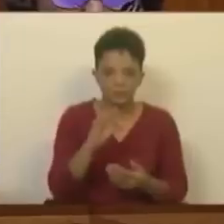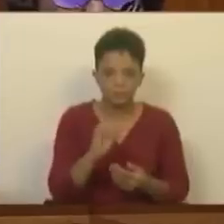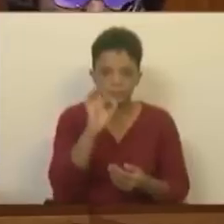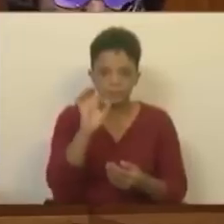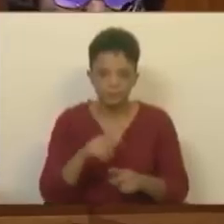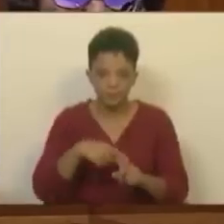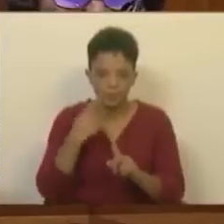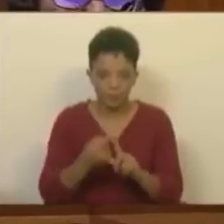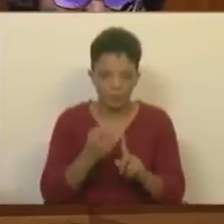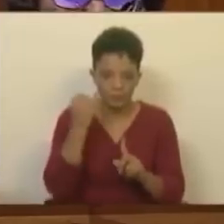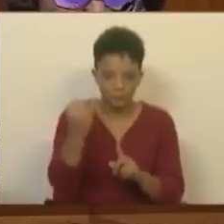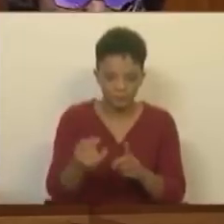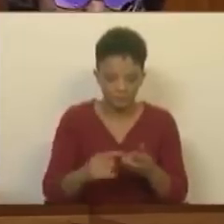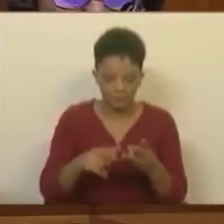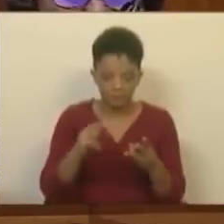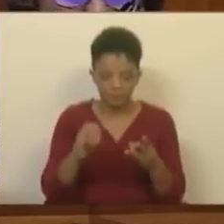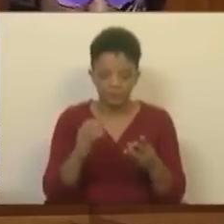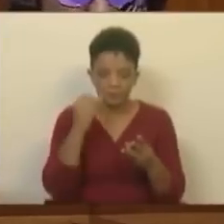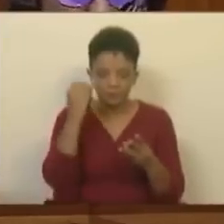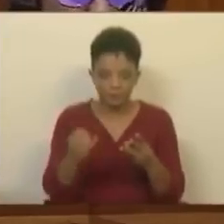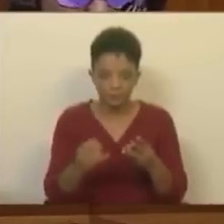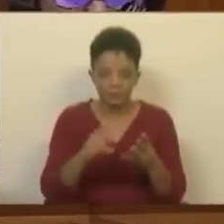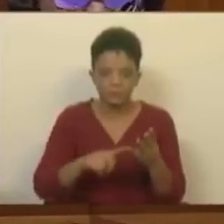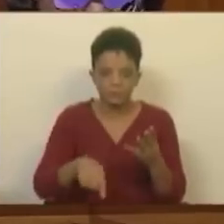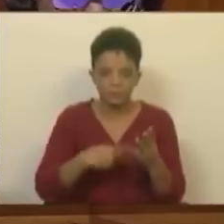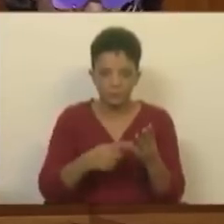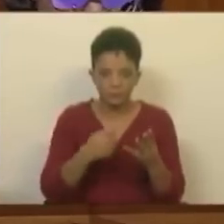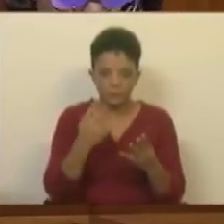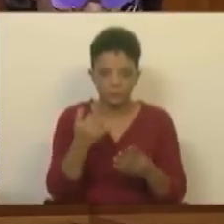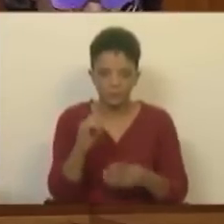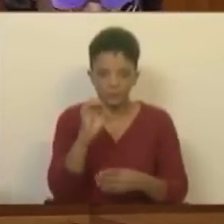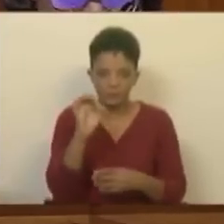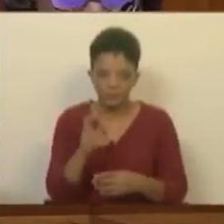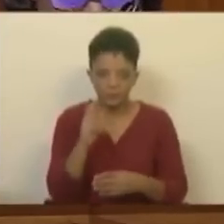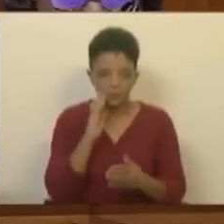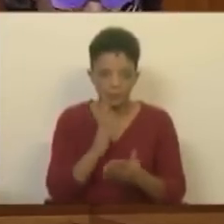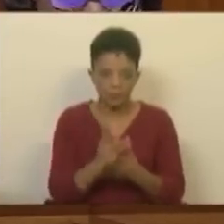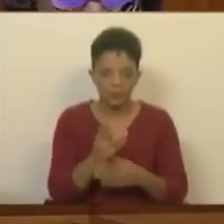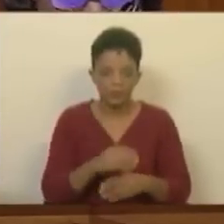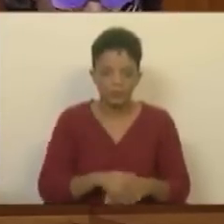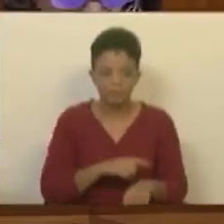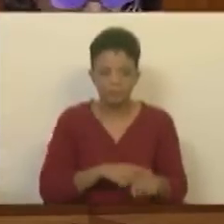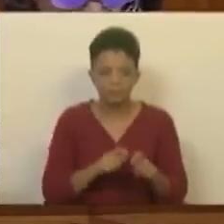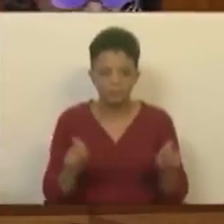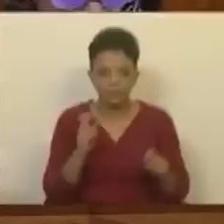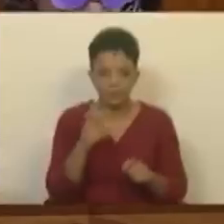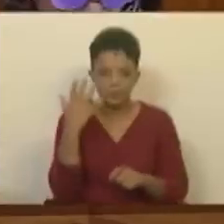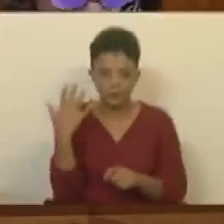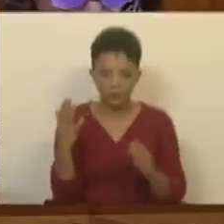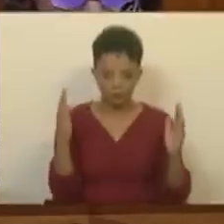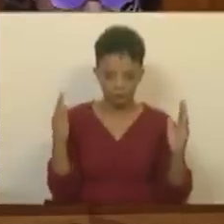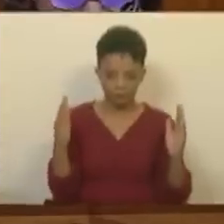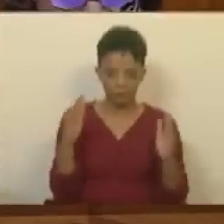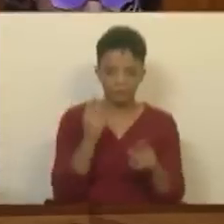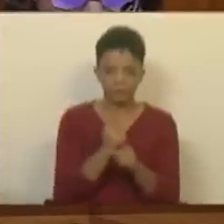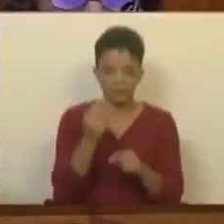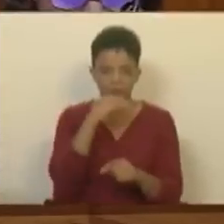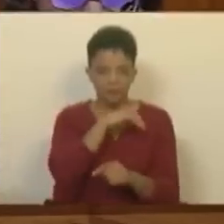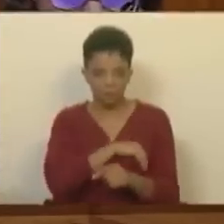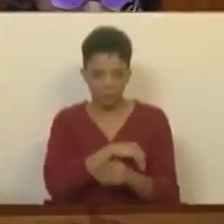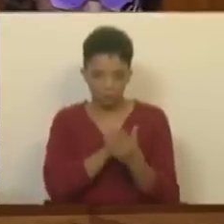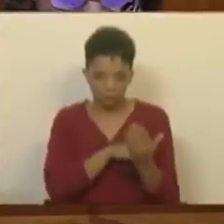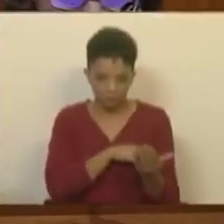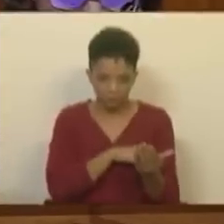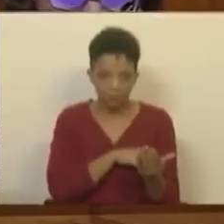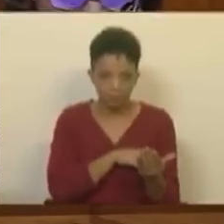no ano seguinte 30% depois depois mais 20% nos últimos dois anos durante um período de 5 anos de forma com rendimento e menos disponível